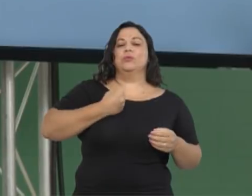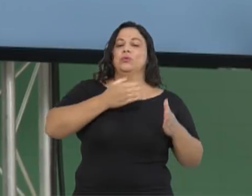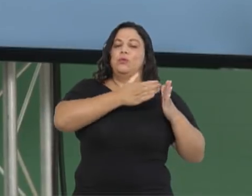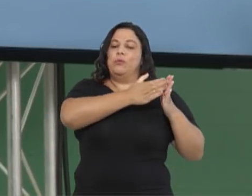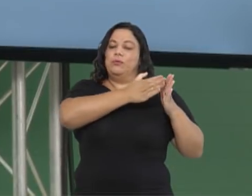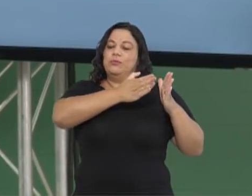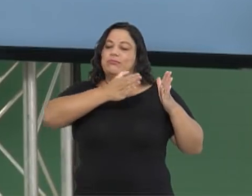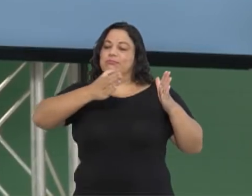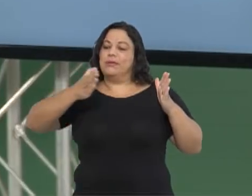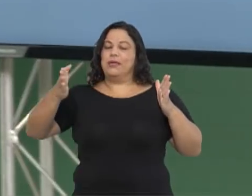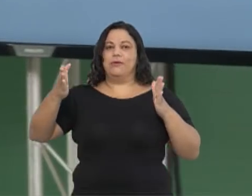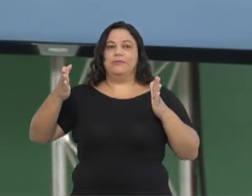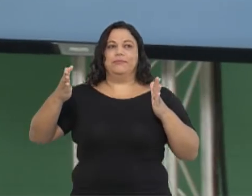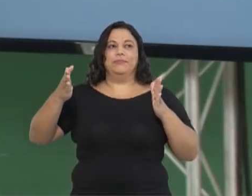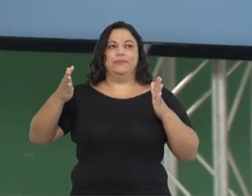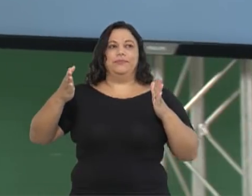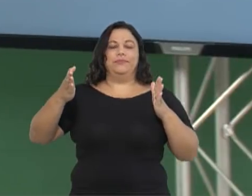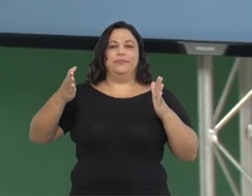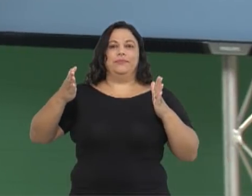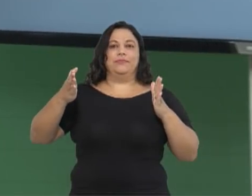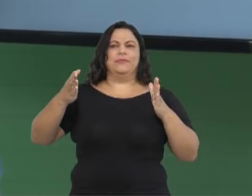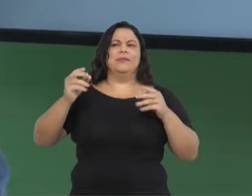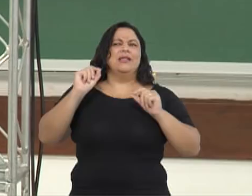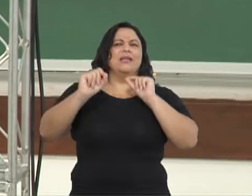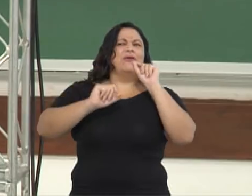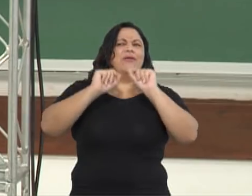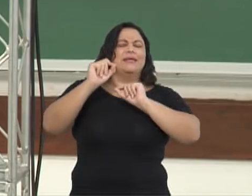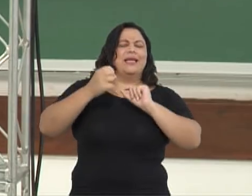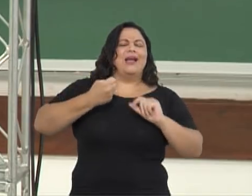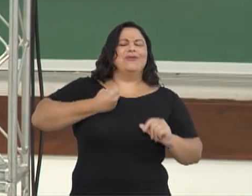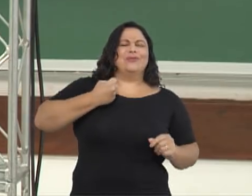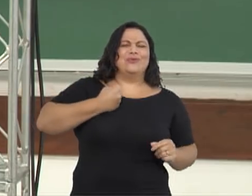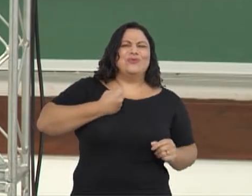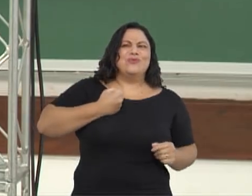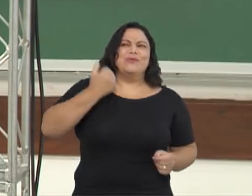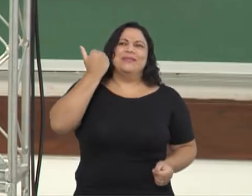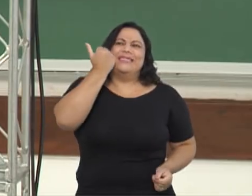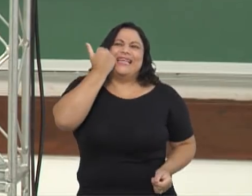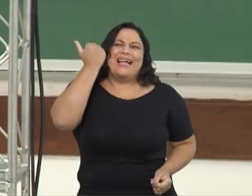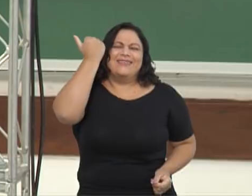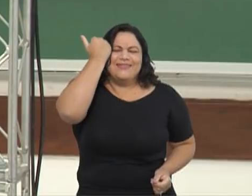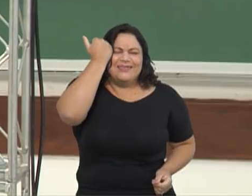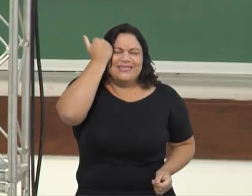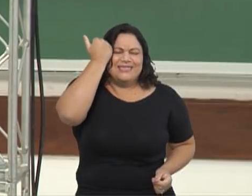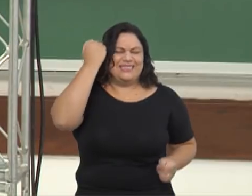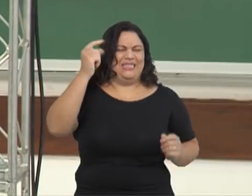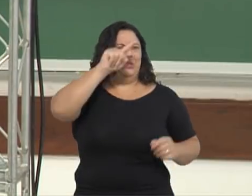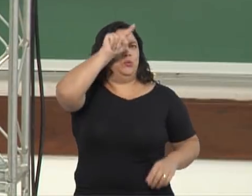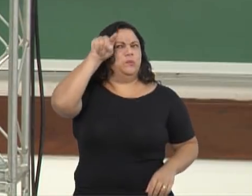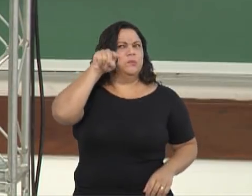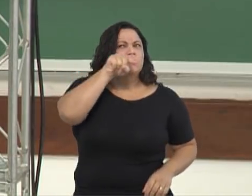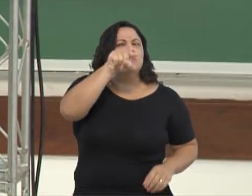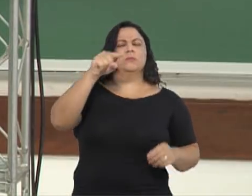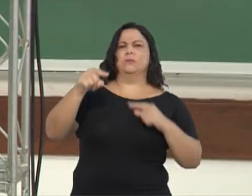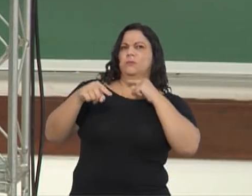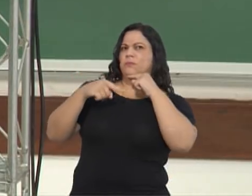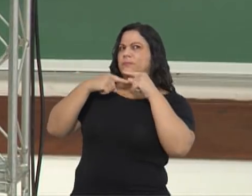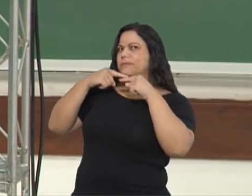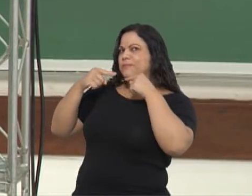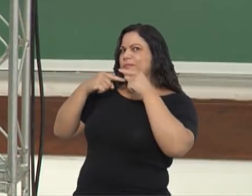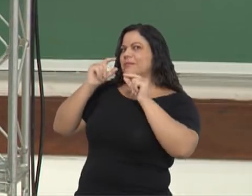considerados os números adolescentes da língua inglesa. Por que nós falamos números adolescentes? Porque